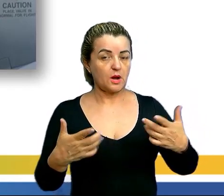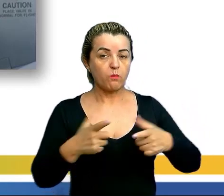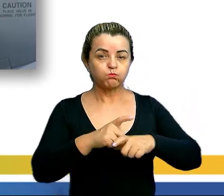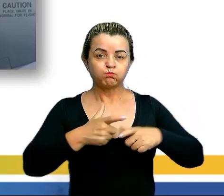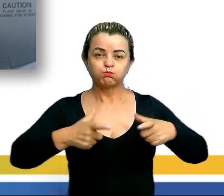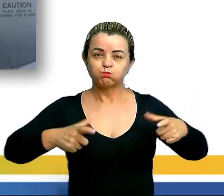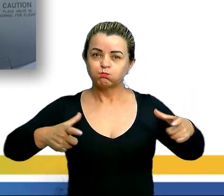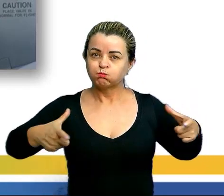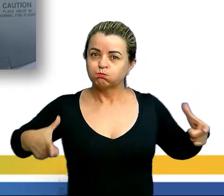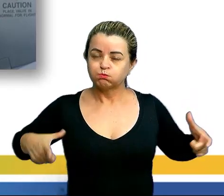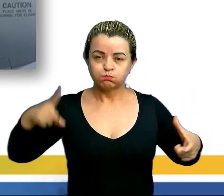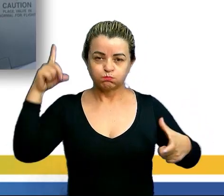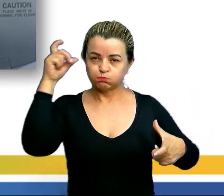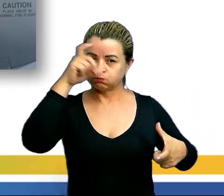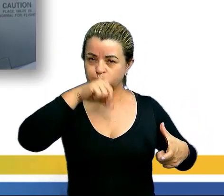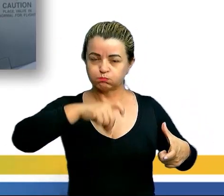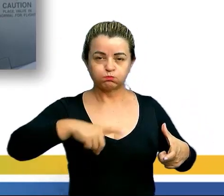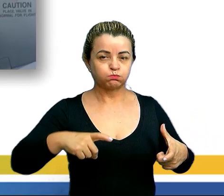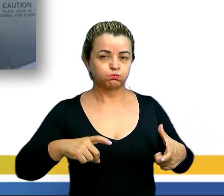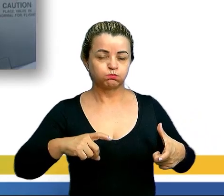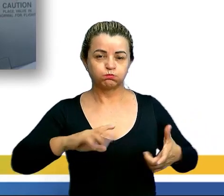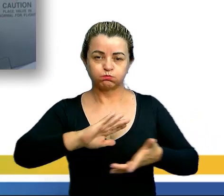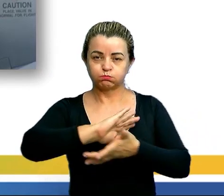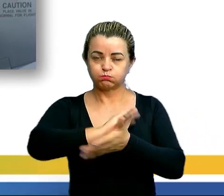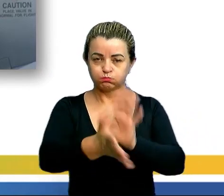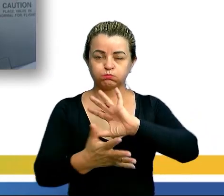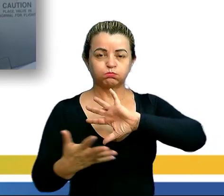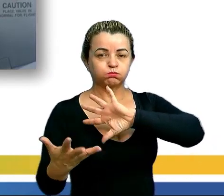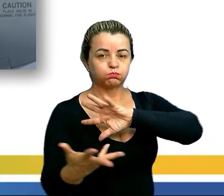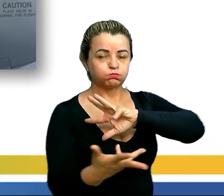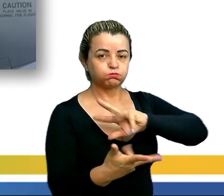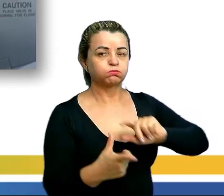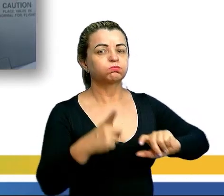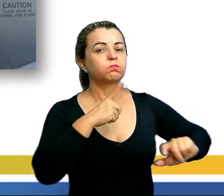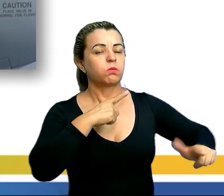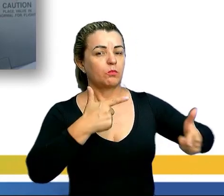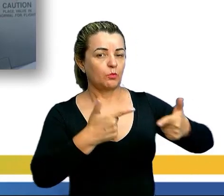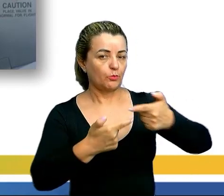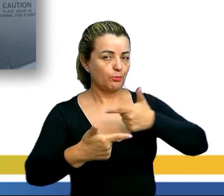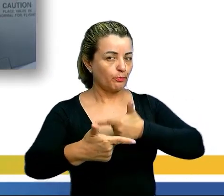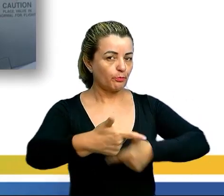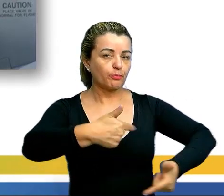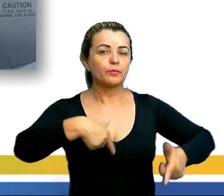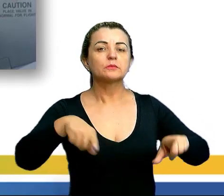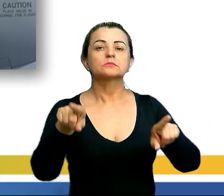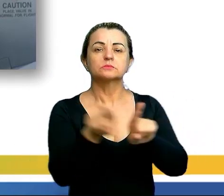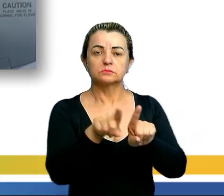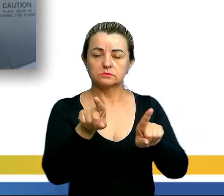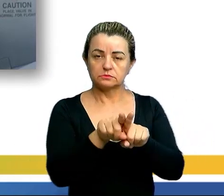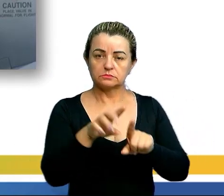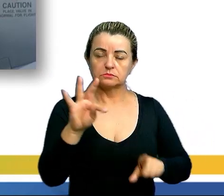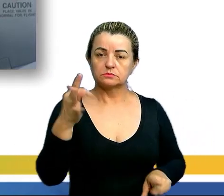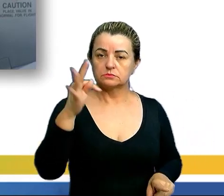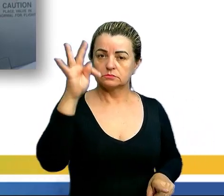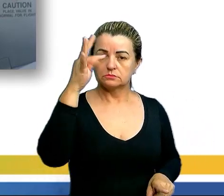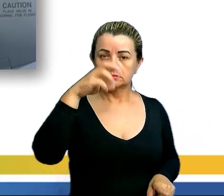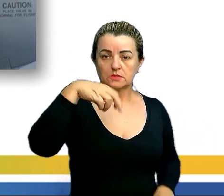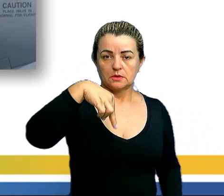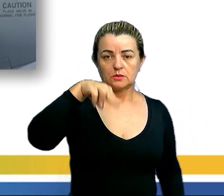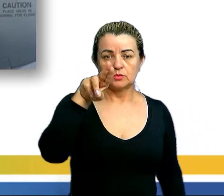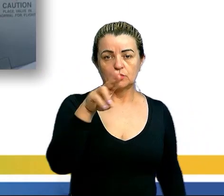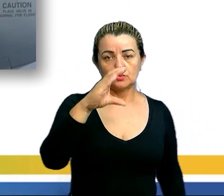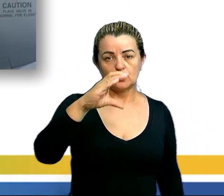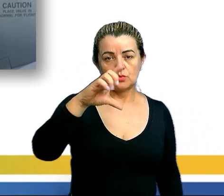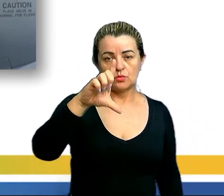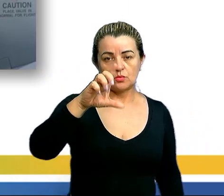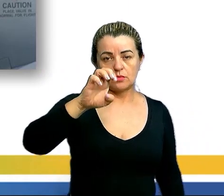proporções catastróficas, porque já existe o armamento nuclear, já existem as tecnologias nucleares, não só as armas